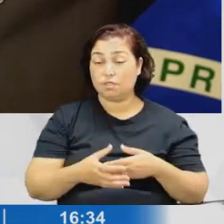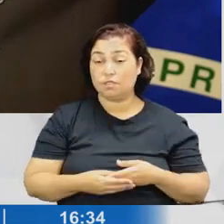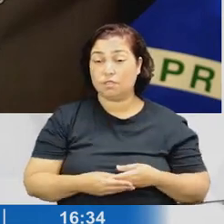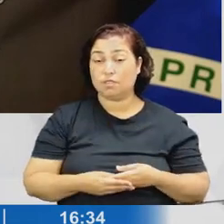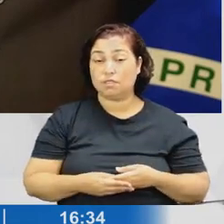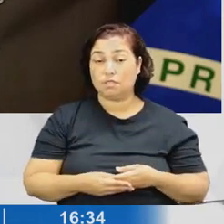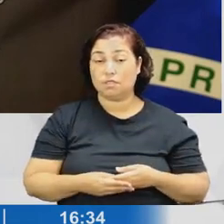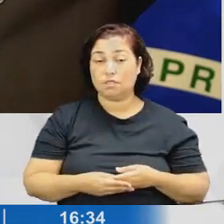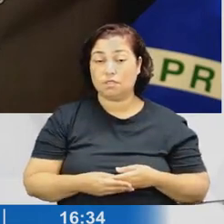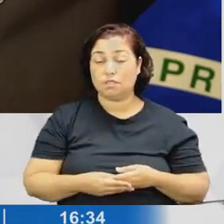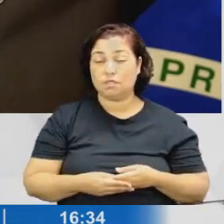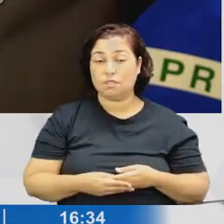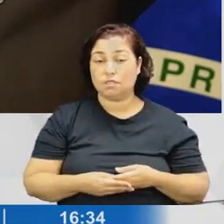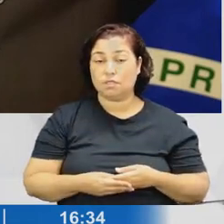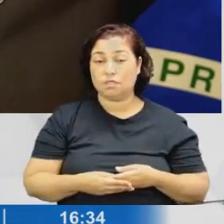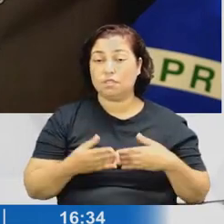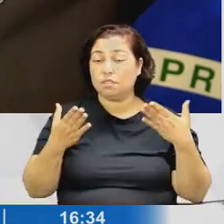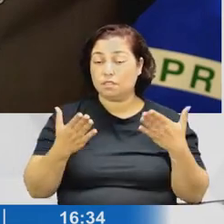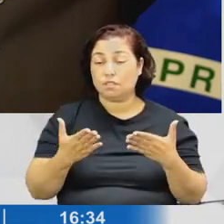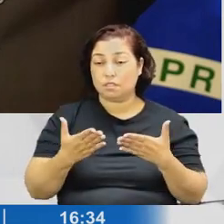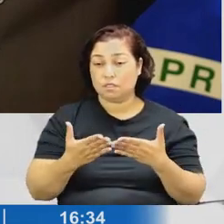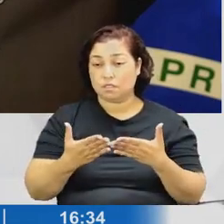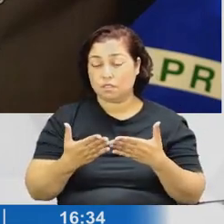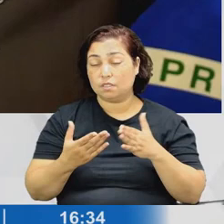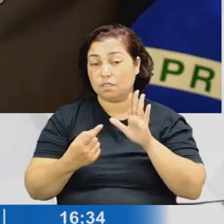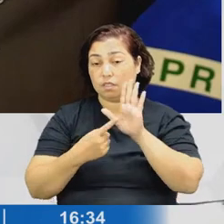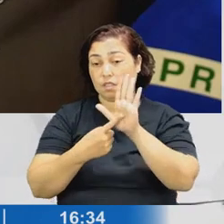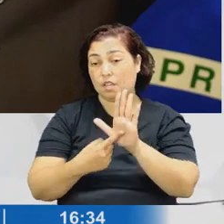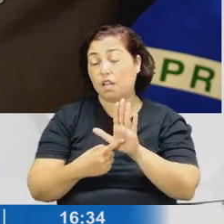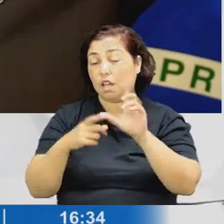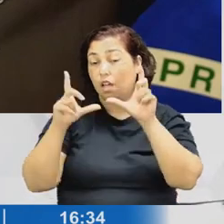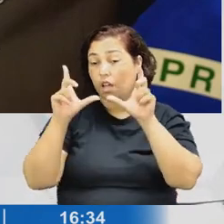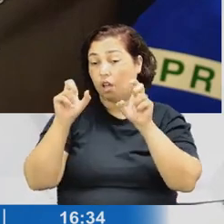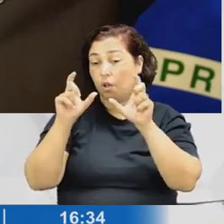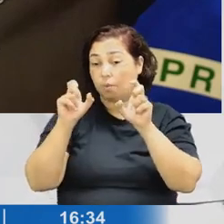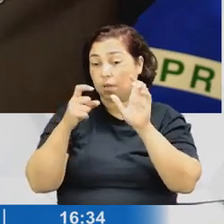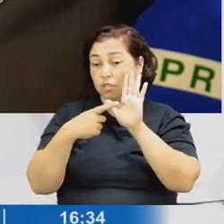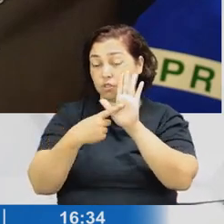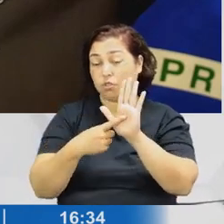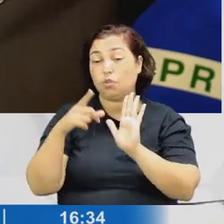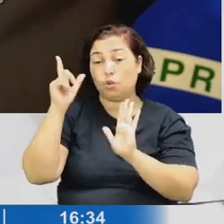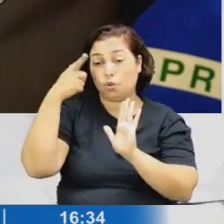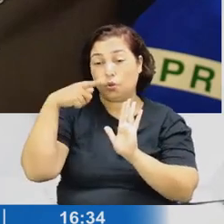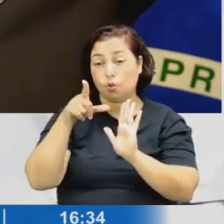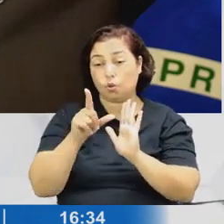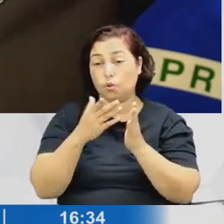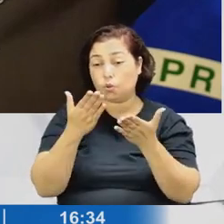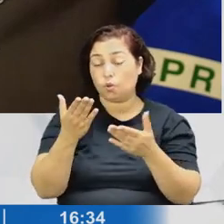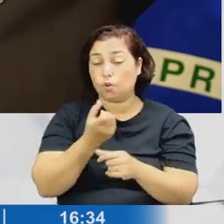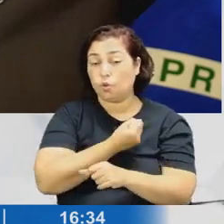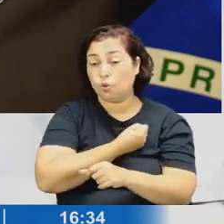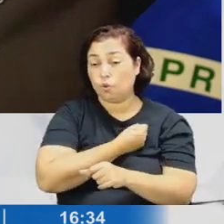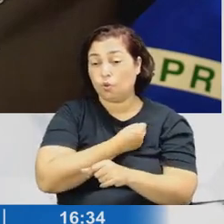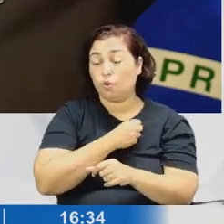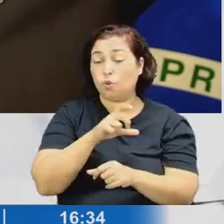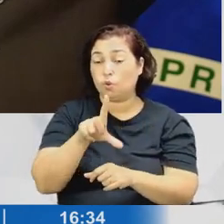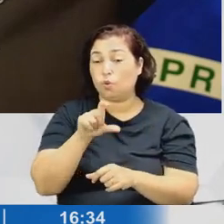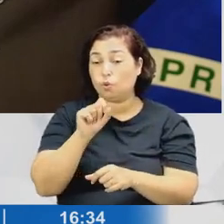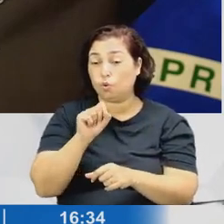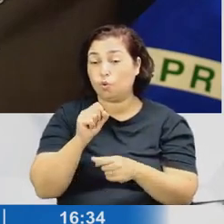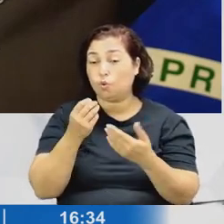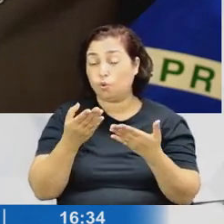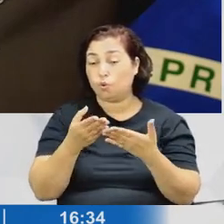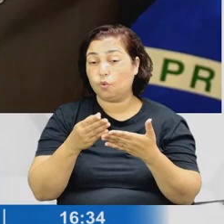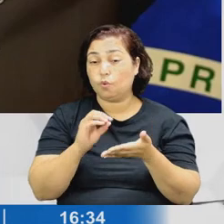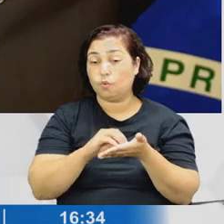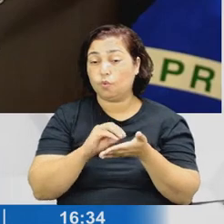mas necessário para essa transição para que da imagem para que ele conseguisse atingir o número de votos estava faltando na época